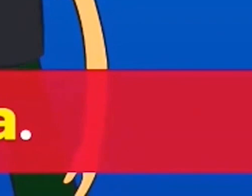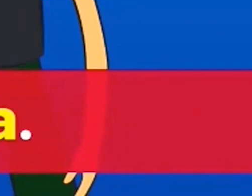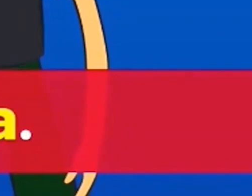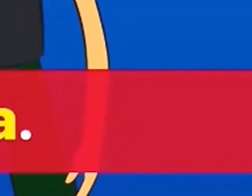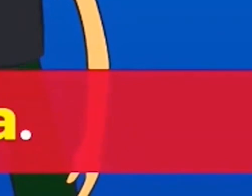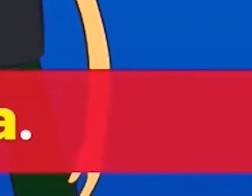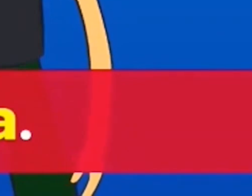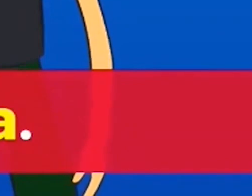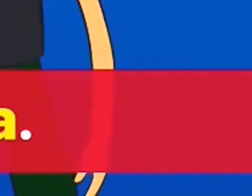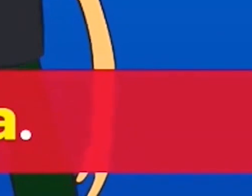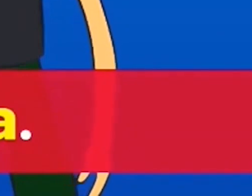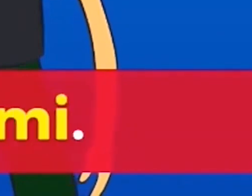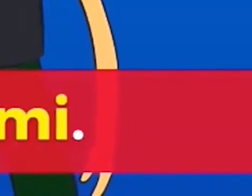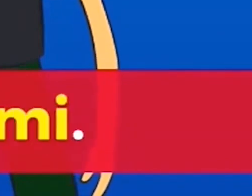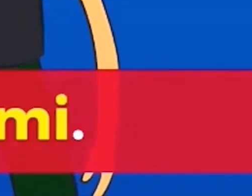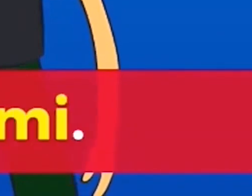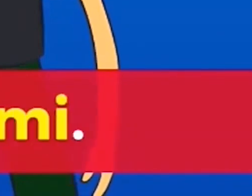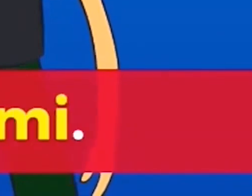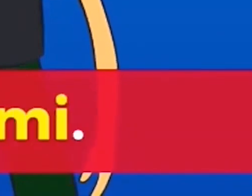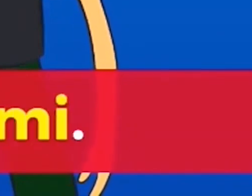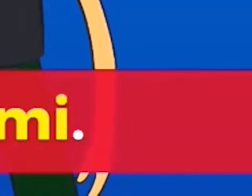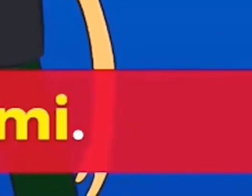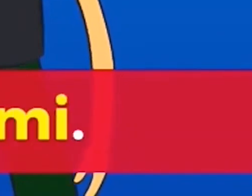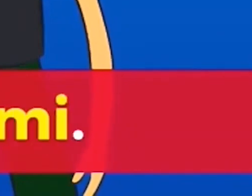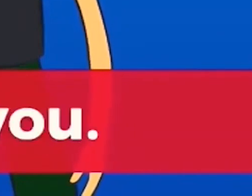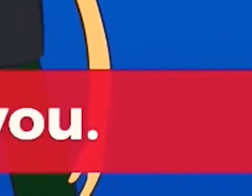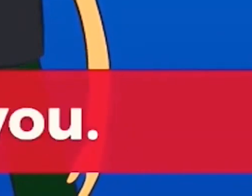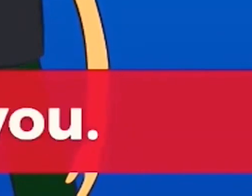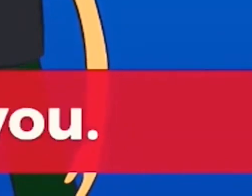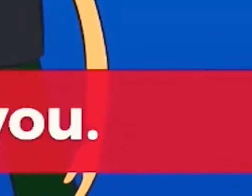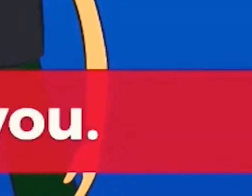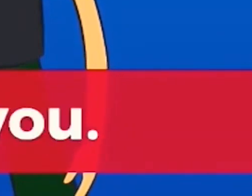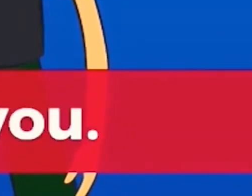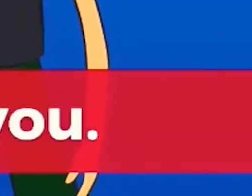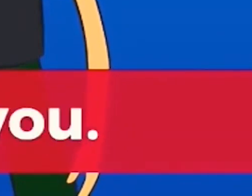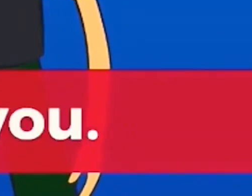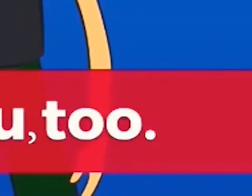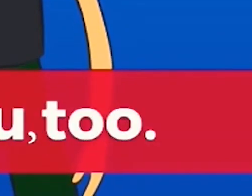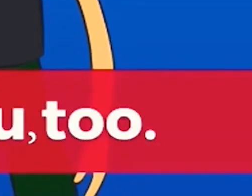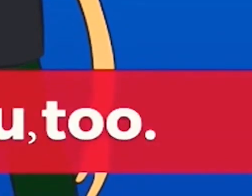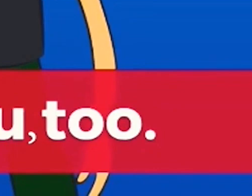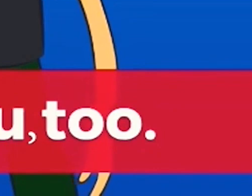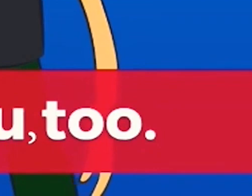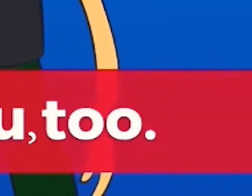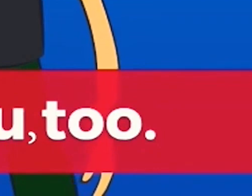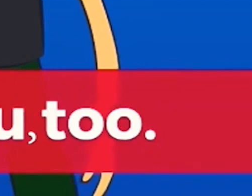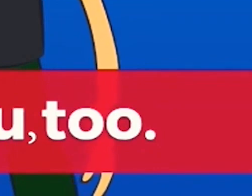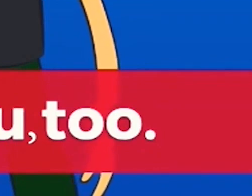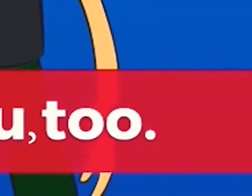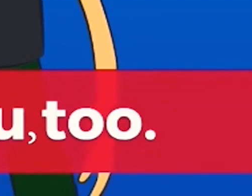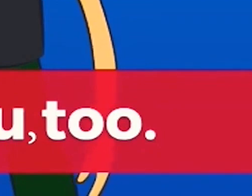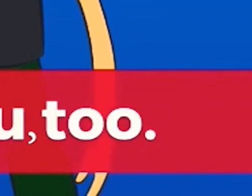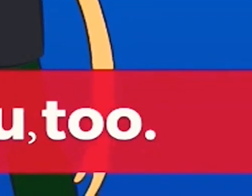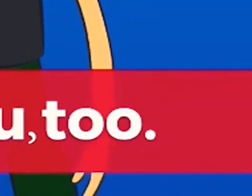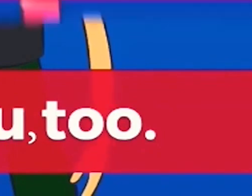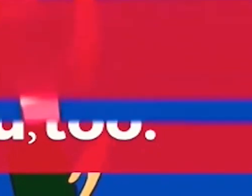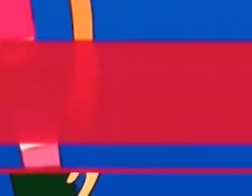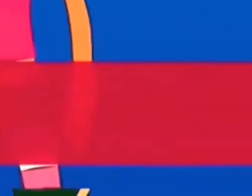Hello, I'm Potira. Hi, my name is Sammy. Pleased to meet you. Pleased to meet you